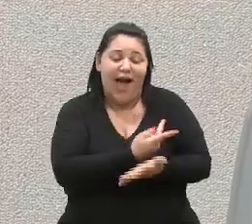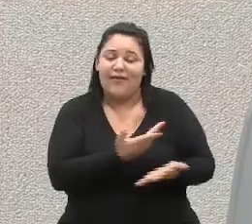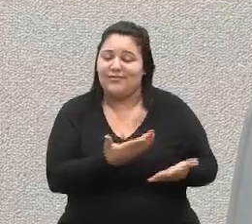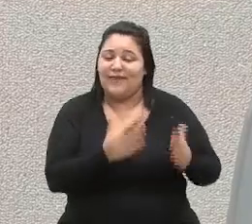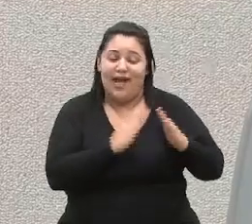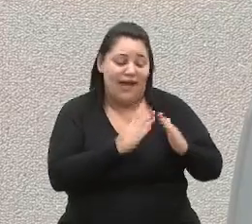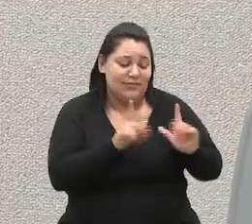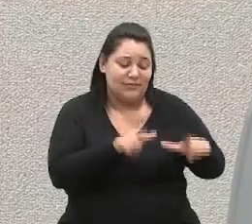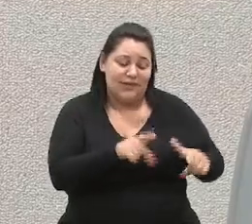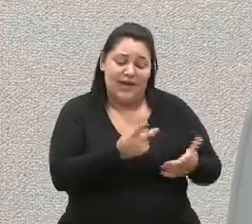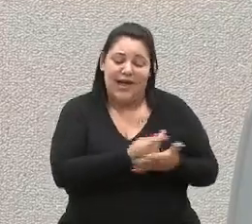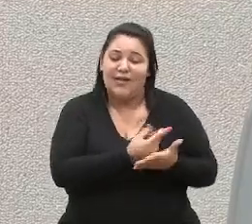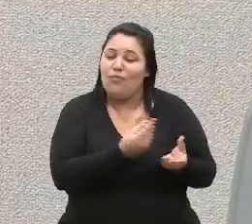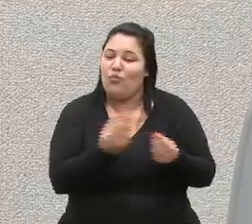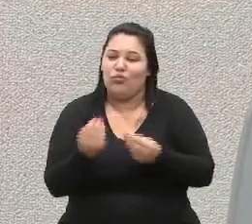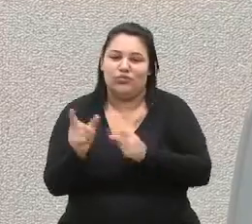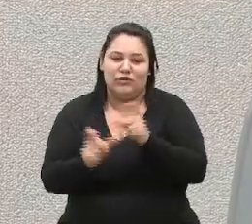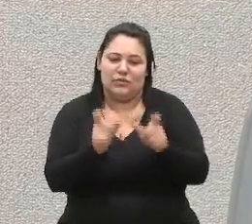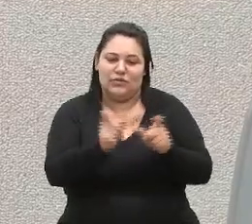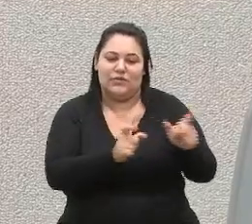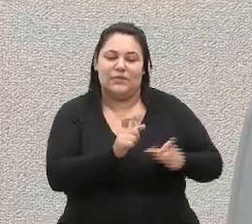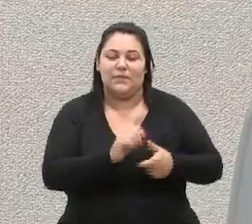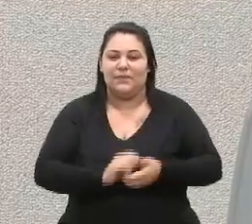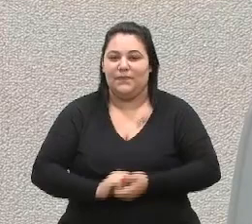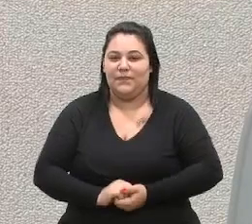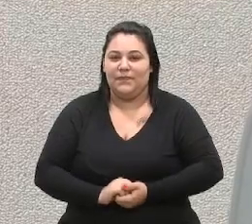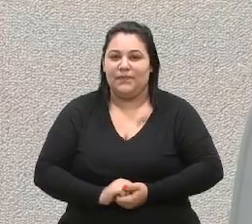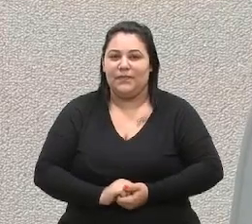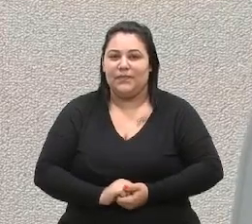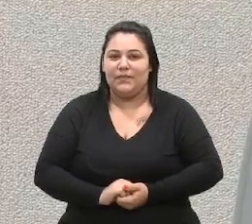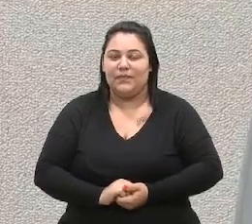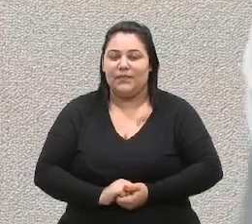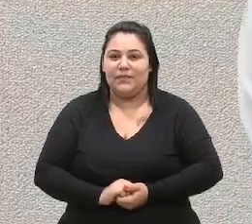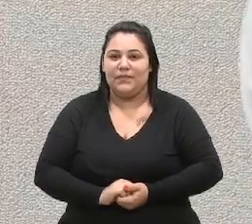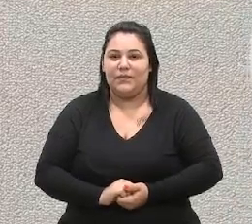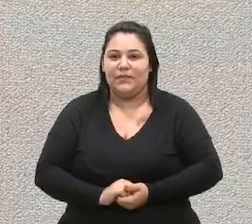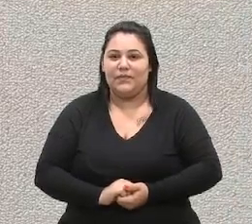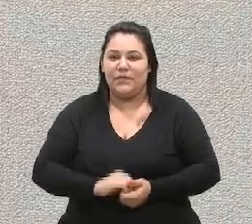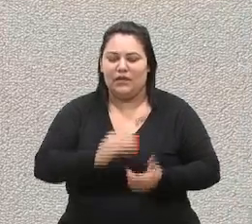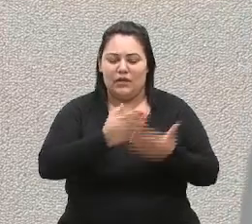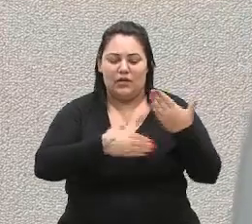É muita gente. E todos nós